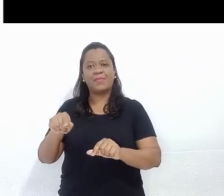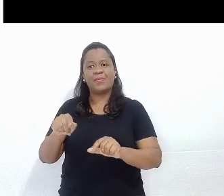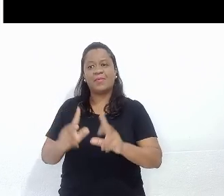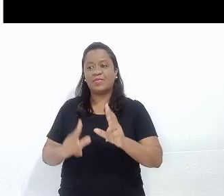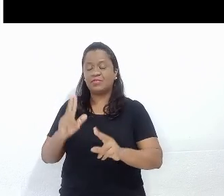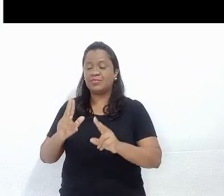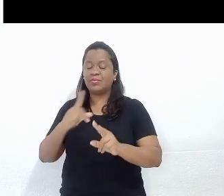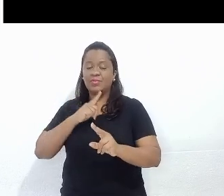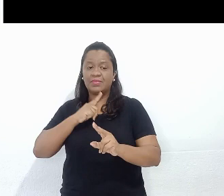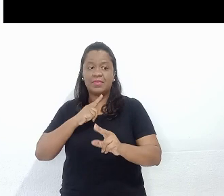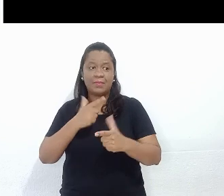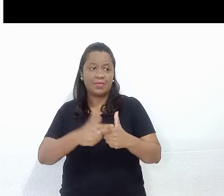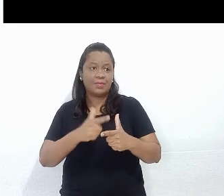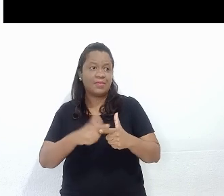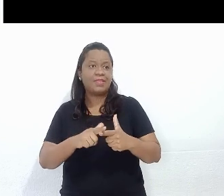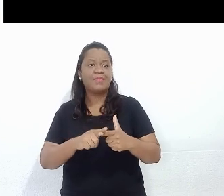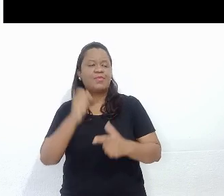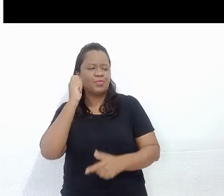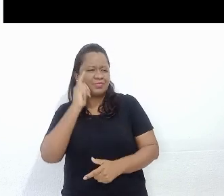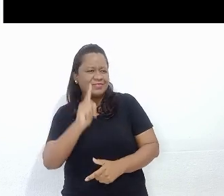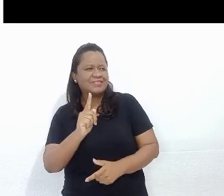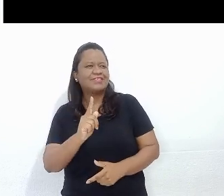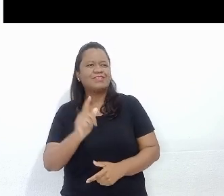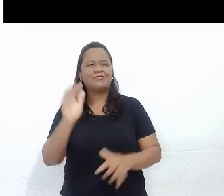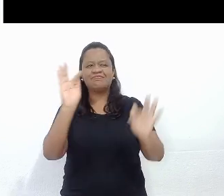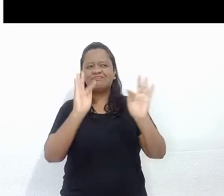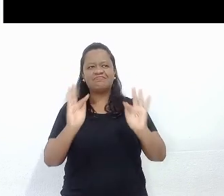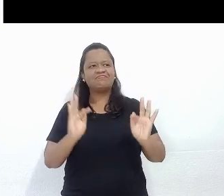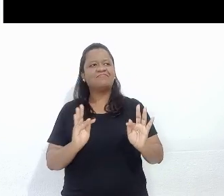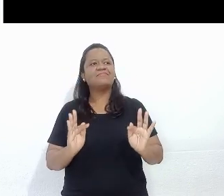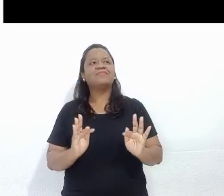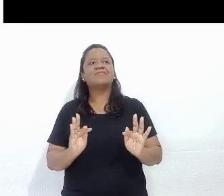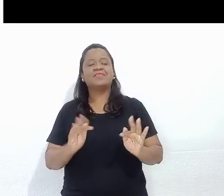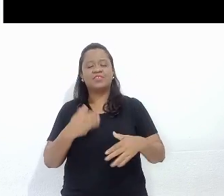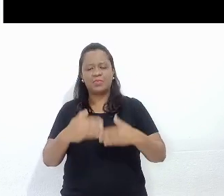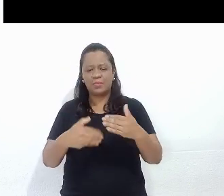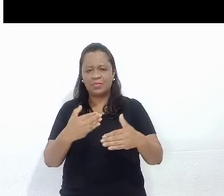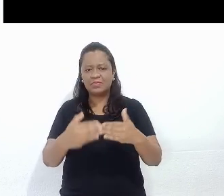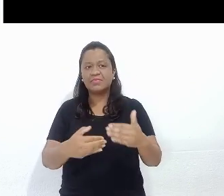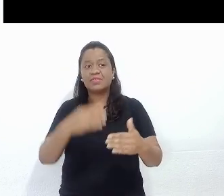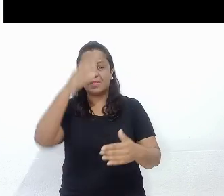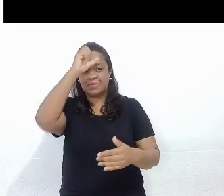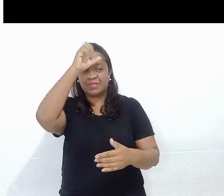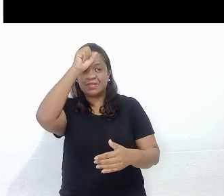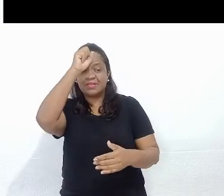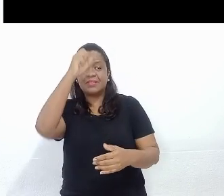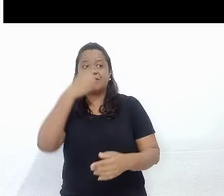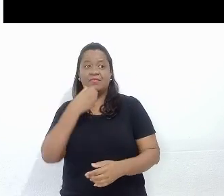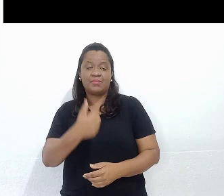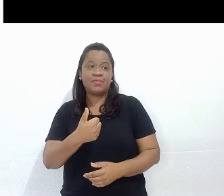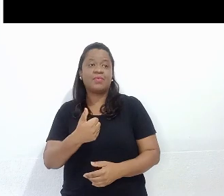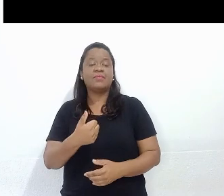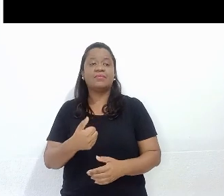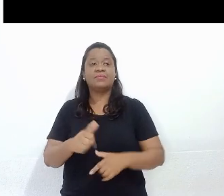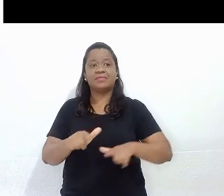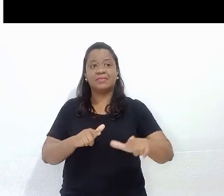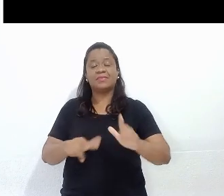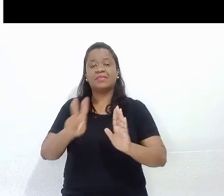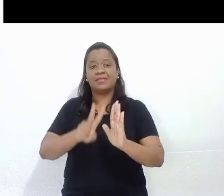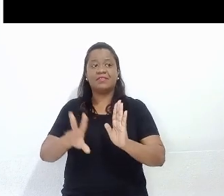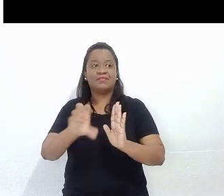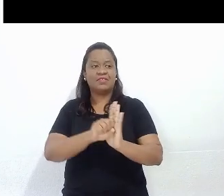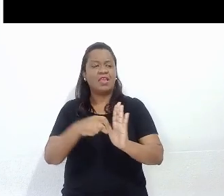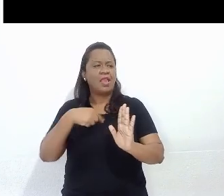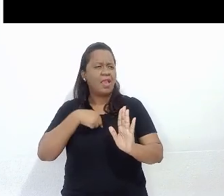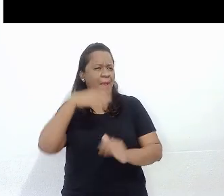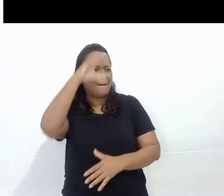ficou muito feliz. E as coisas começaram a andar nesse processo de aprender e trabalhar com o visual. Eu aprendi muito aqui,